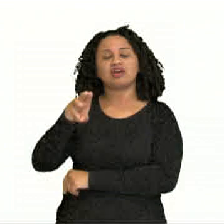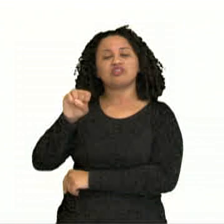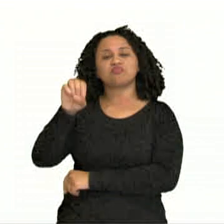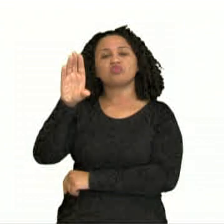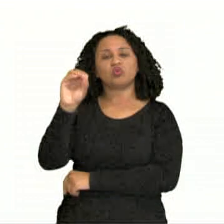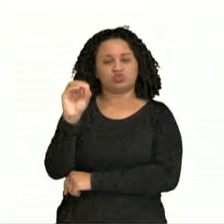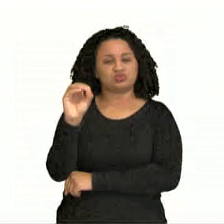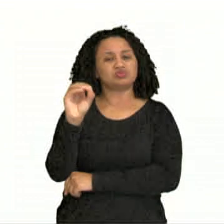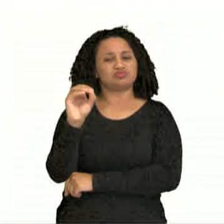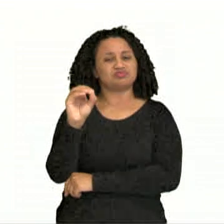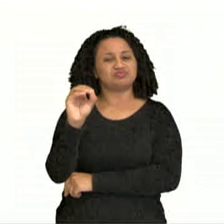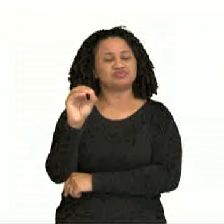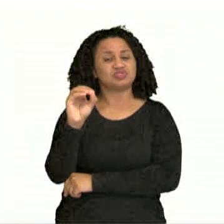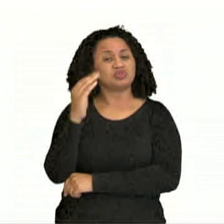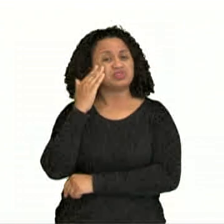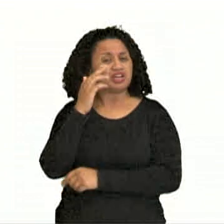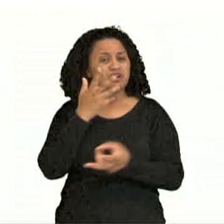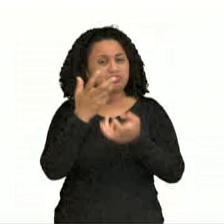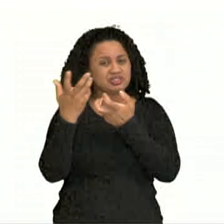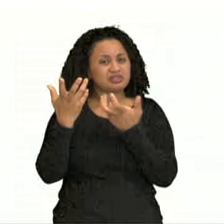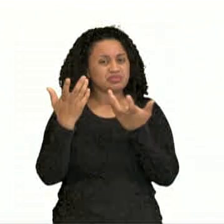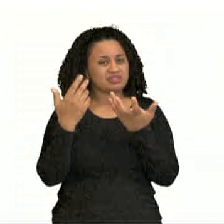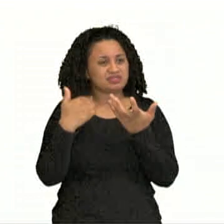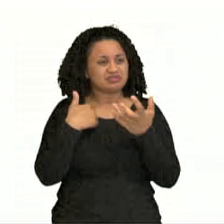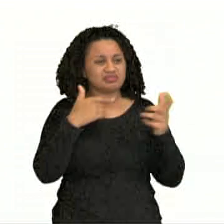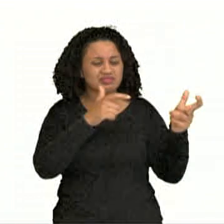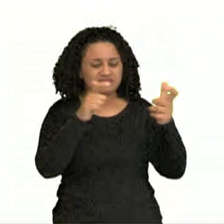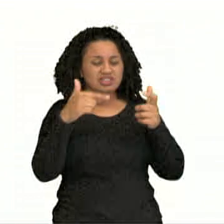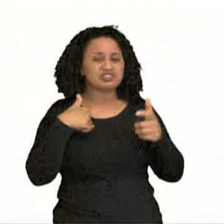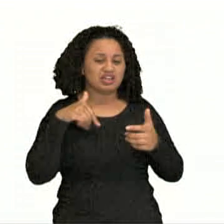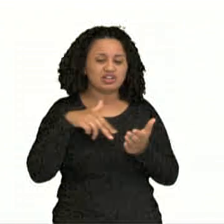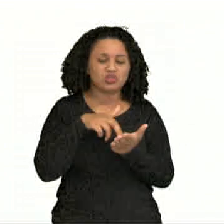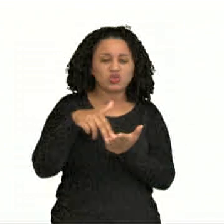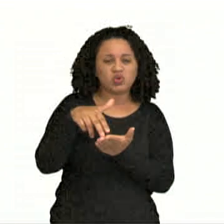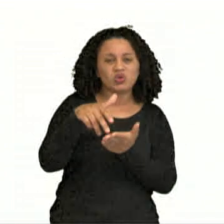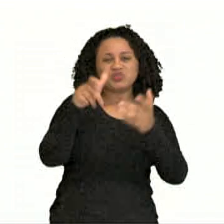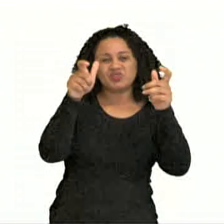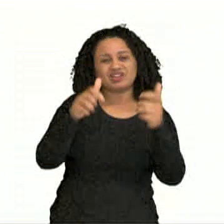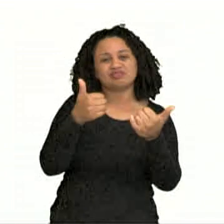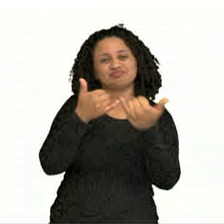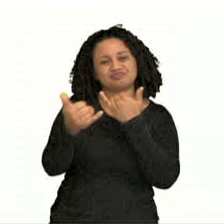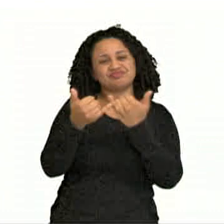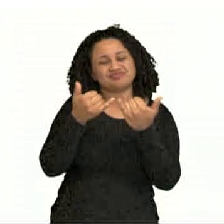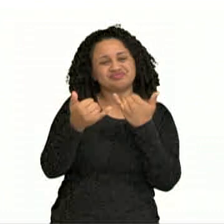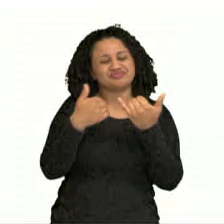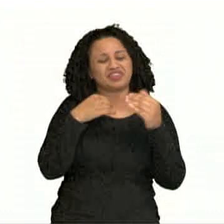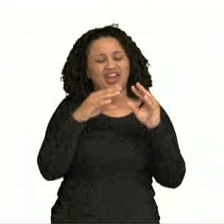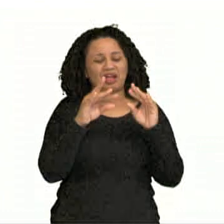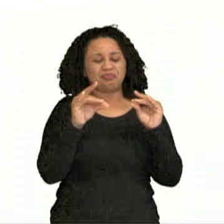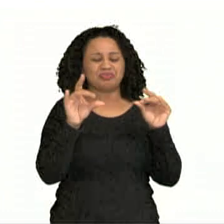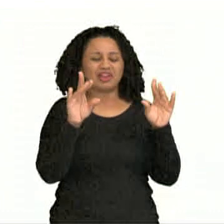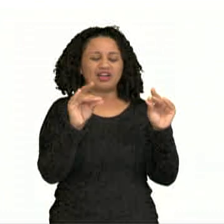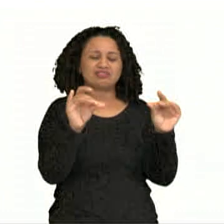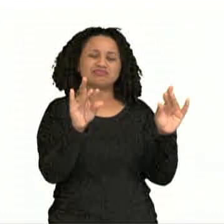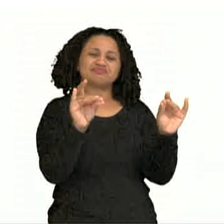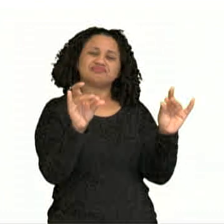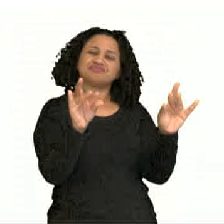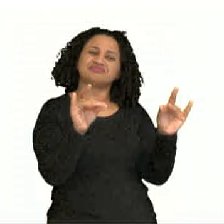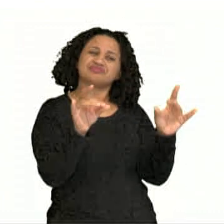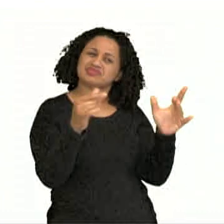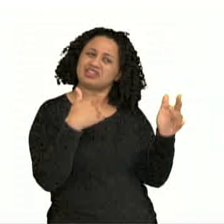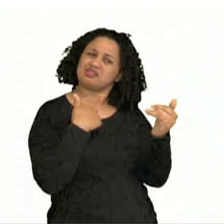Já dá para ter uma ideia de como que é esse ambiente, né? Você já andou num lugar parecido com esse? Ai, é meio úmido, tá meio